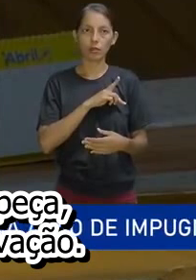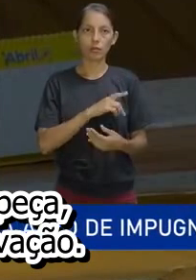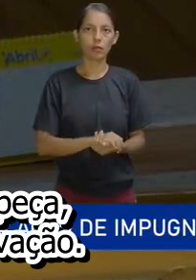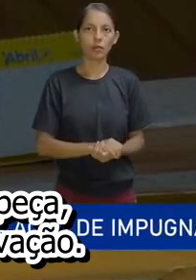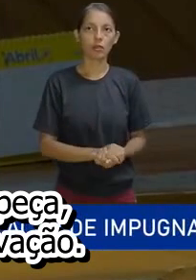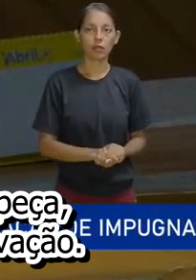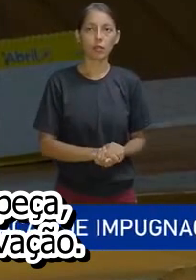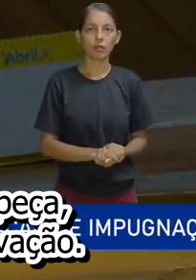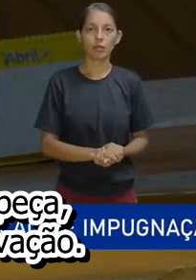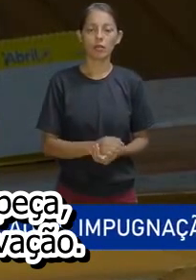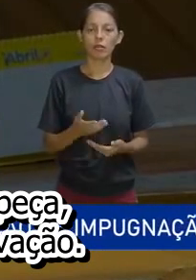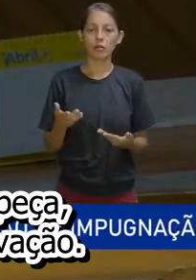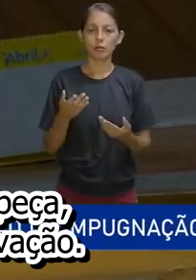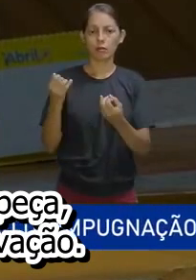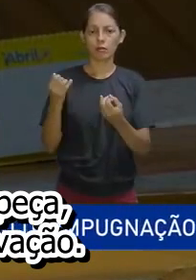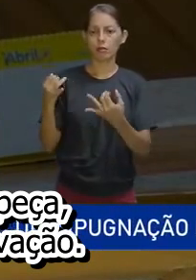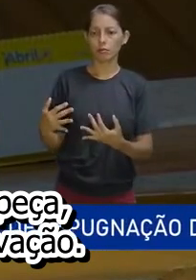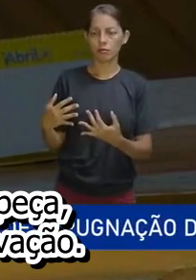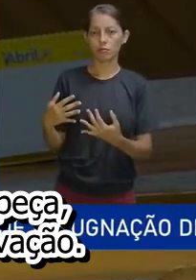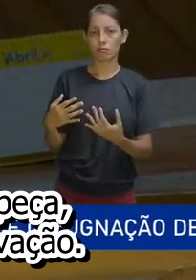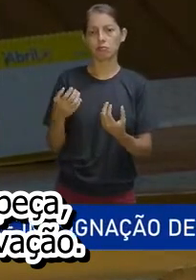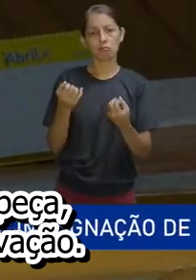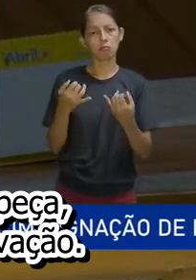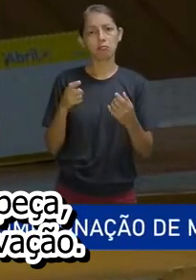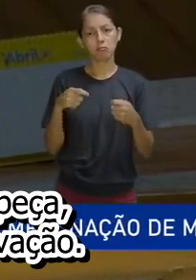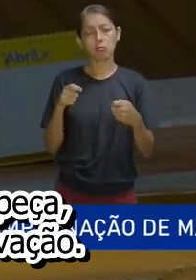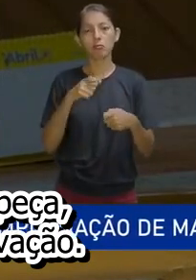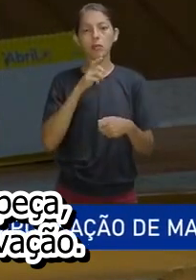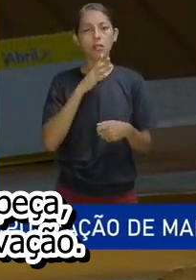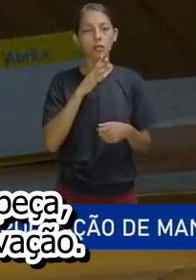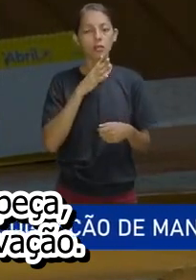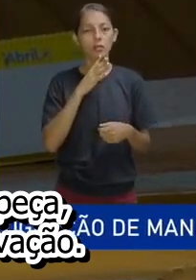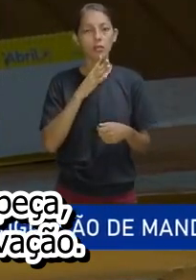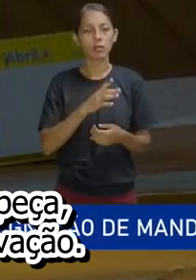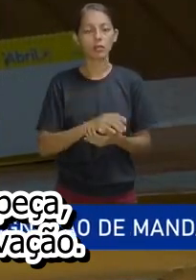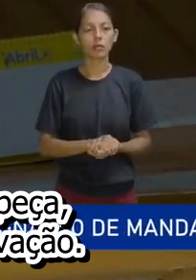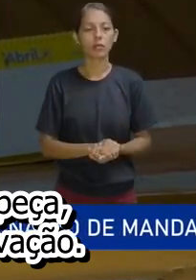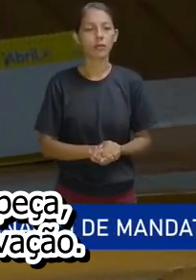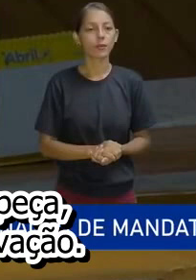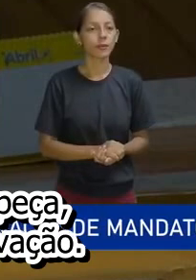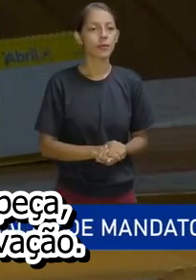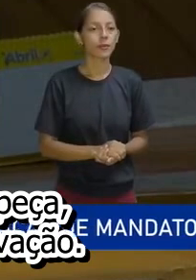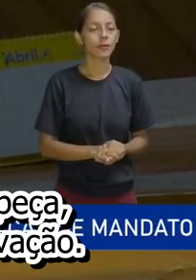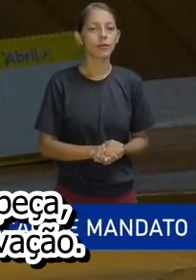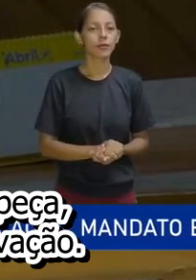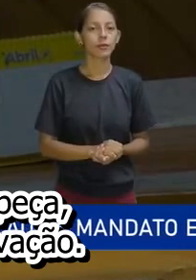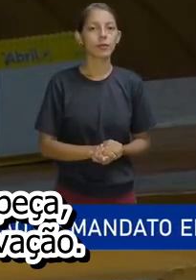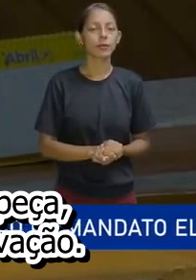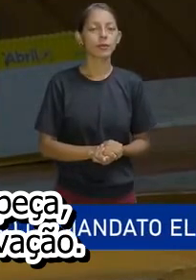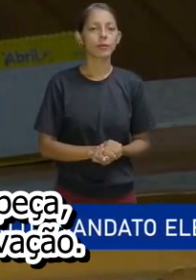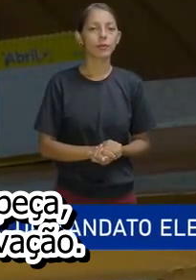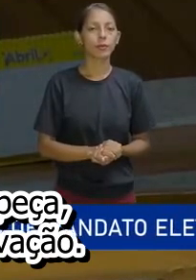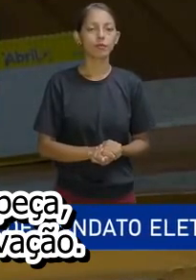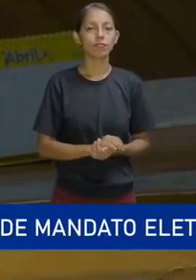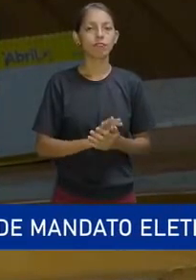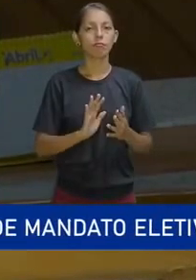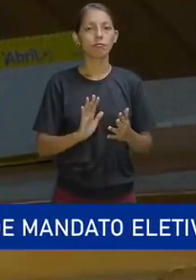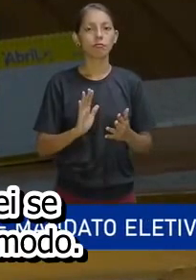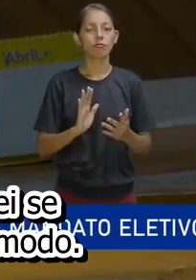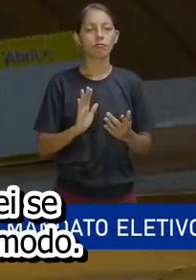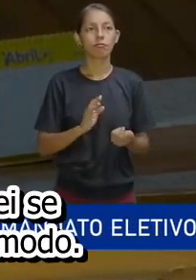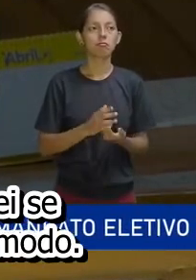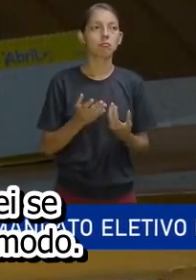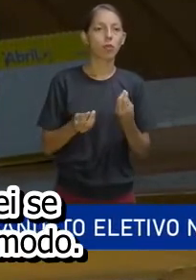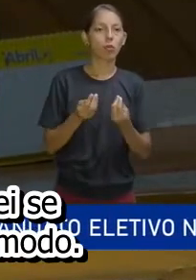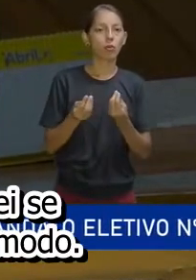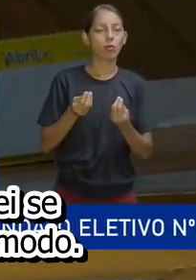plenário, disse que reconhecia que não tinha feito menção a essa peça, que, de fato, parece que não teria indo essa comprovação. Eu